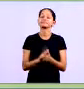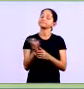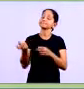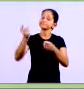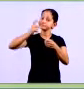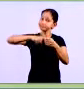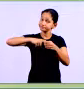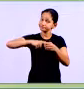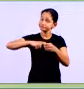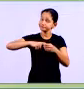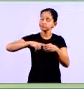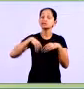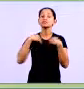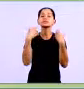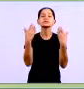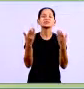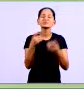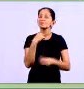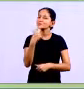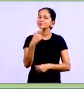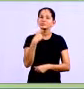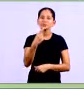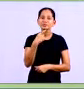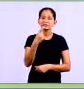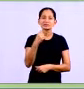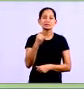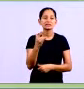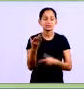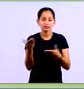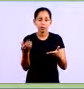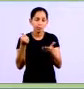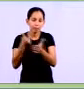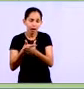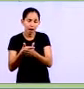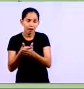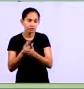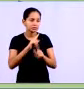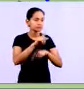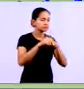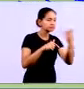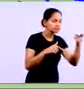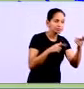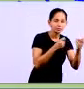lá. Não tem jeito. Se correr o bicho pega, se ficar o bicho come.